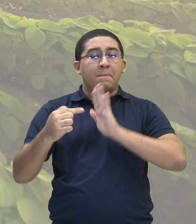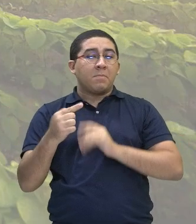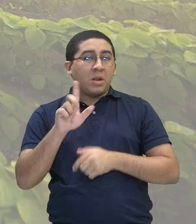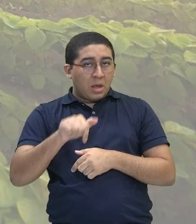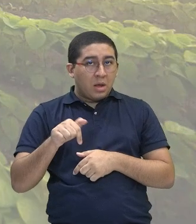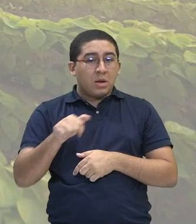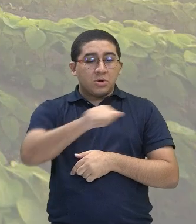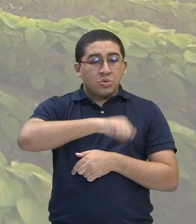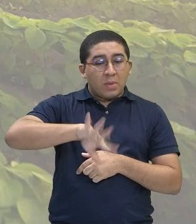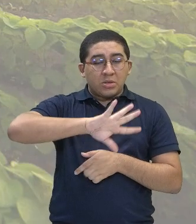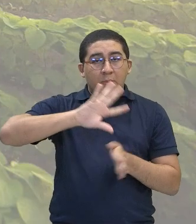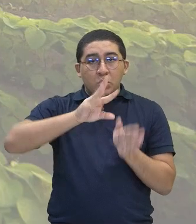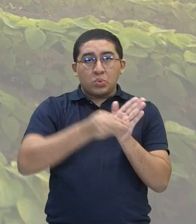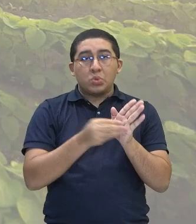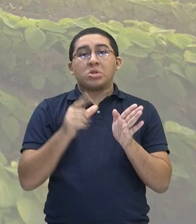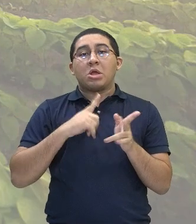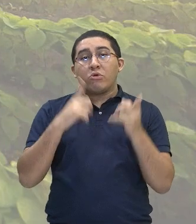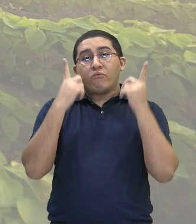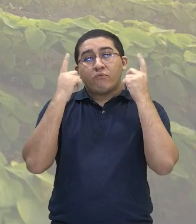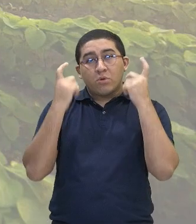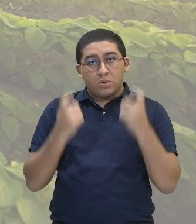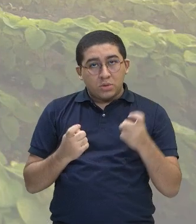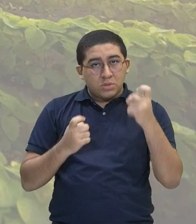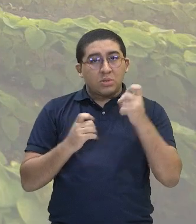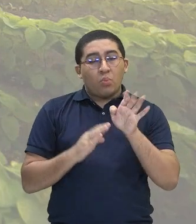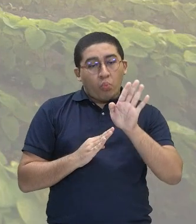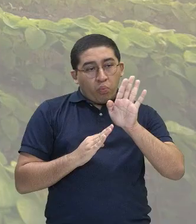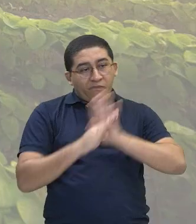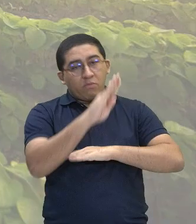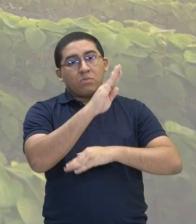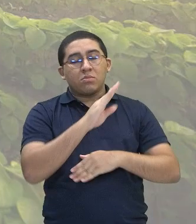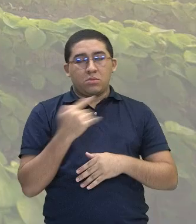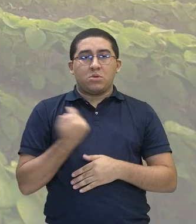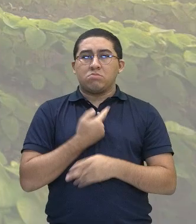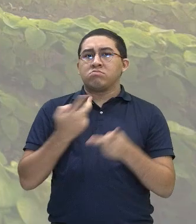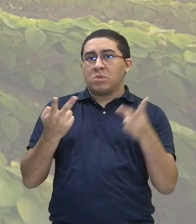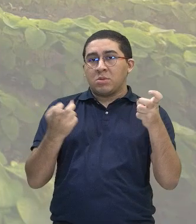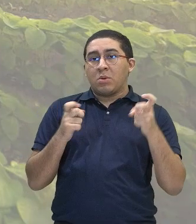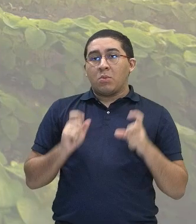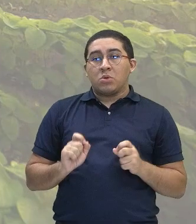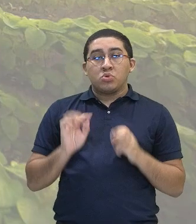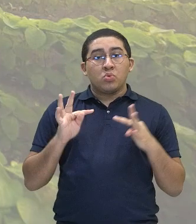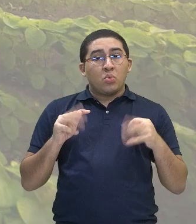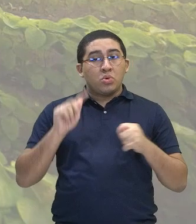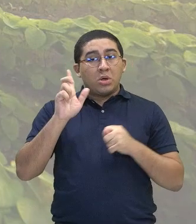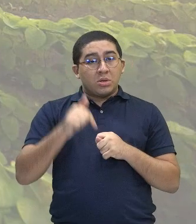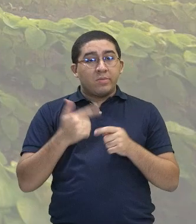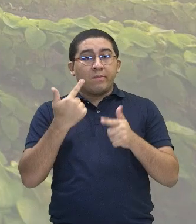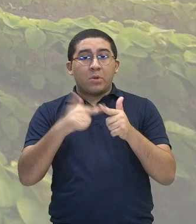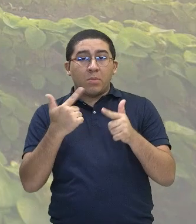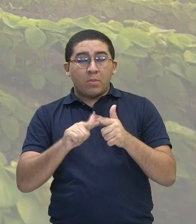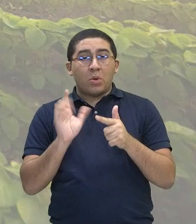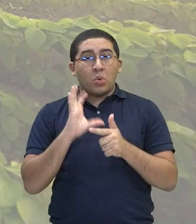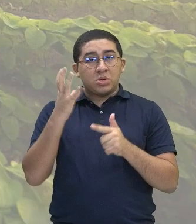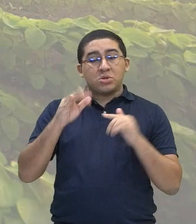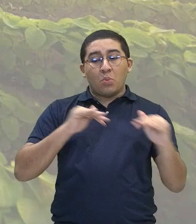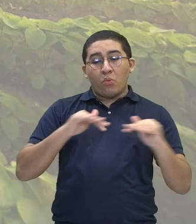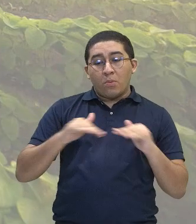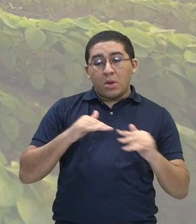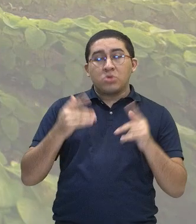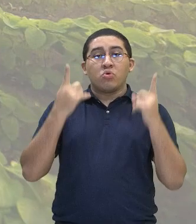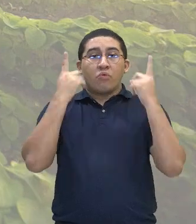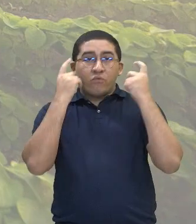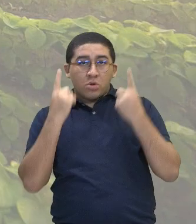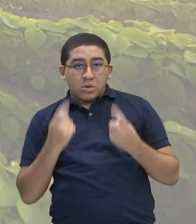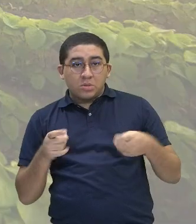essa violência na nossa região, tá certo? Então, a gente observa todas essas situações que vai estar vinculada aos deslocamentos, à violência e